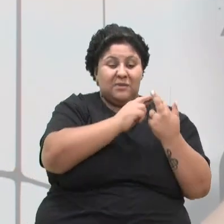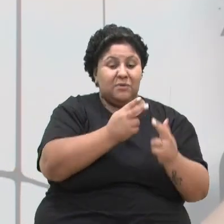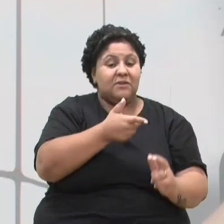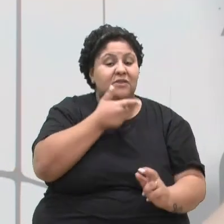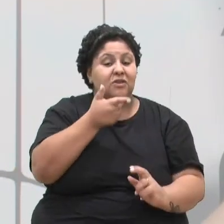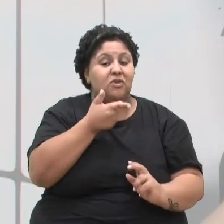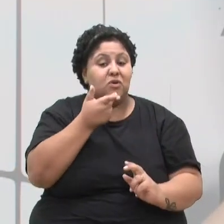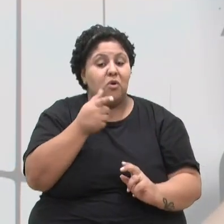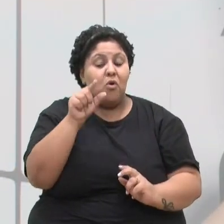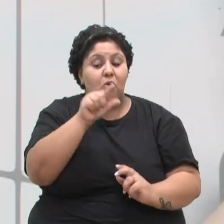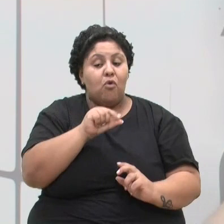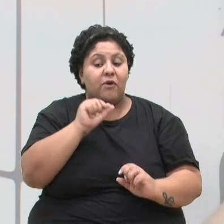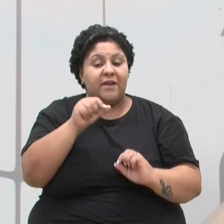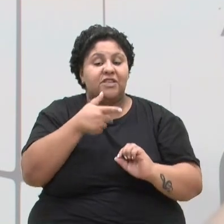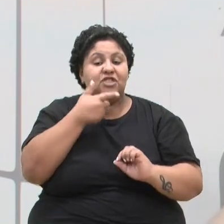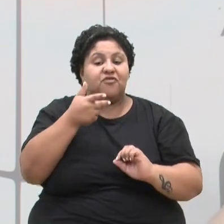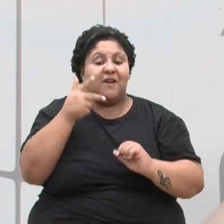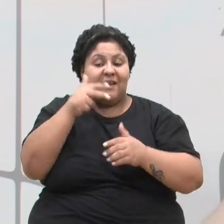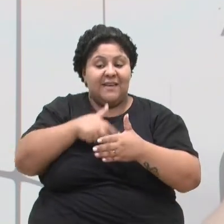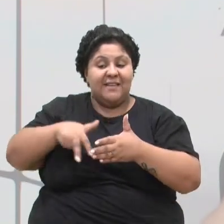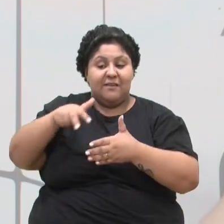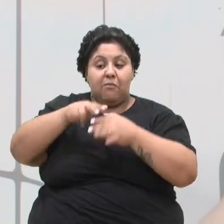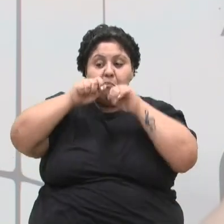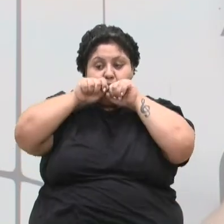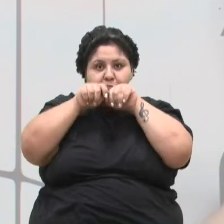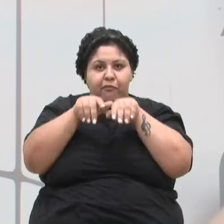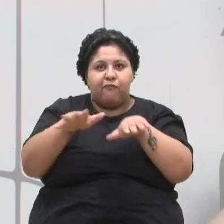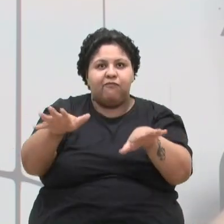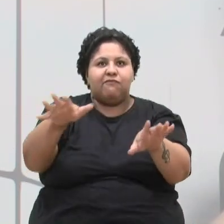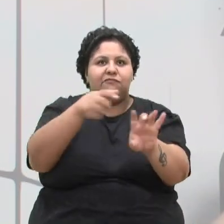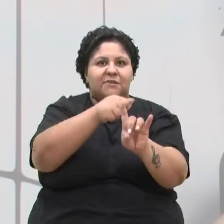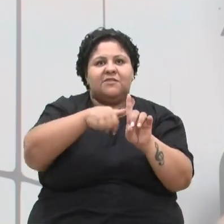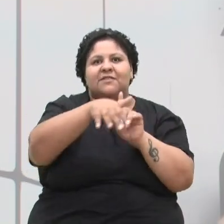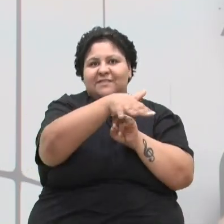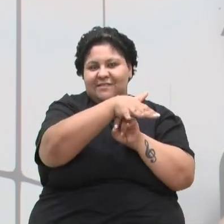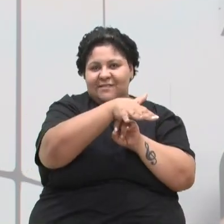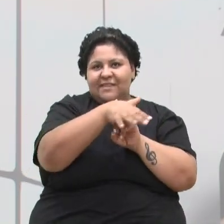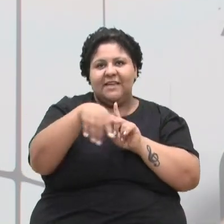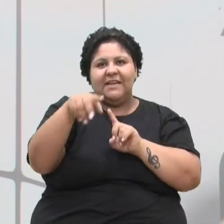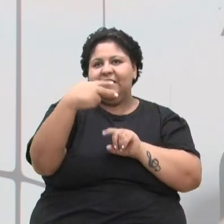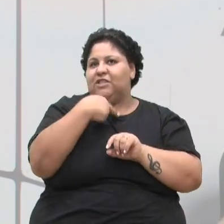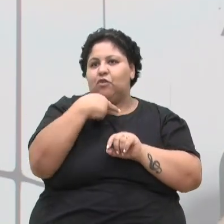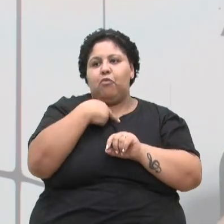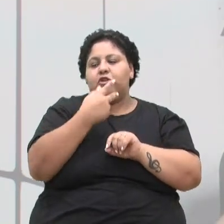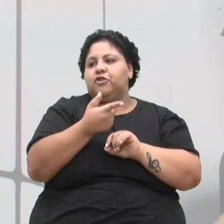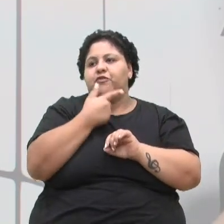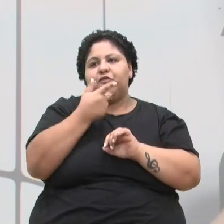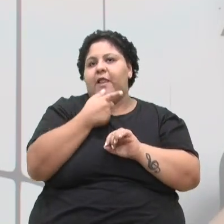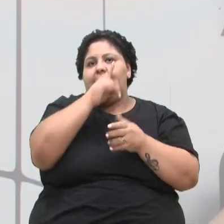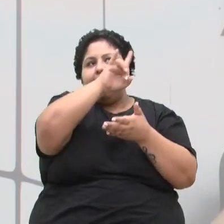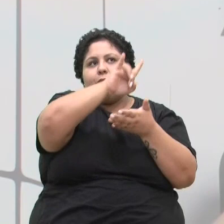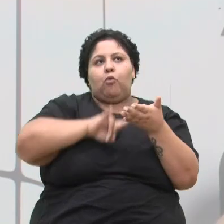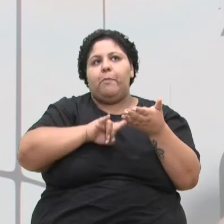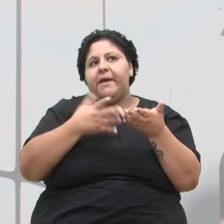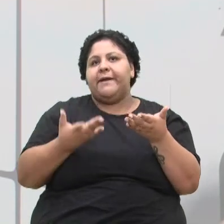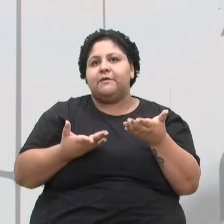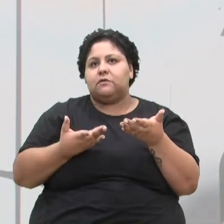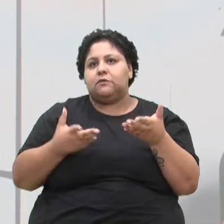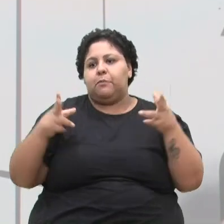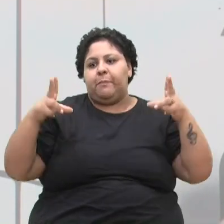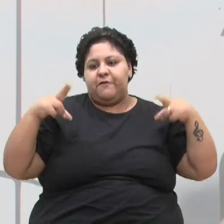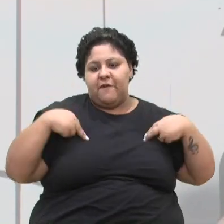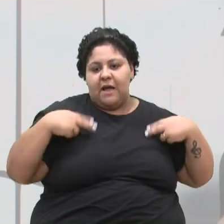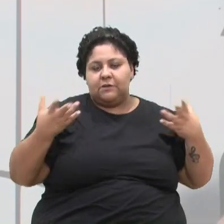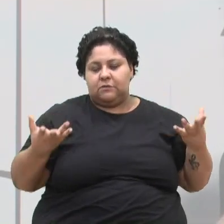que a gente fala aqui na tribuna reverbera na sociedade. Né? Então, a gente não pode expor documentos que são